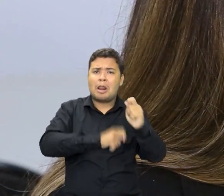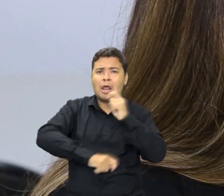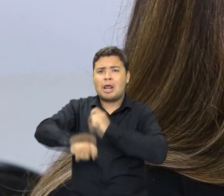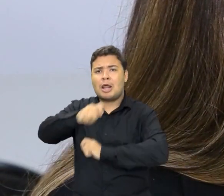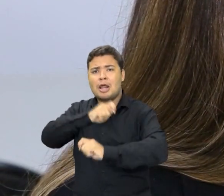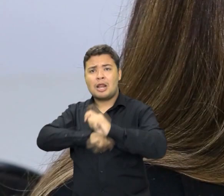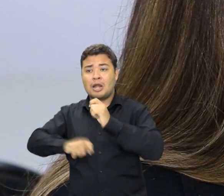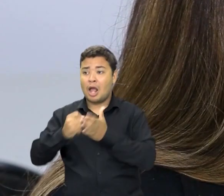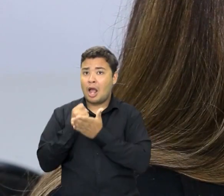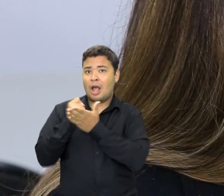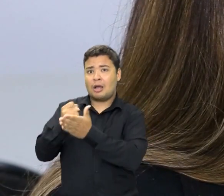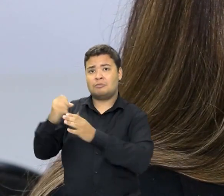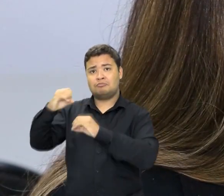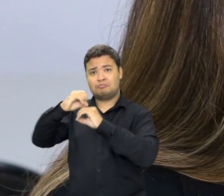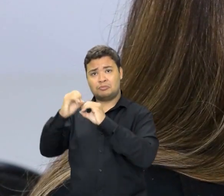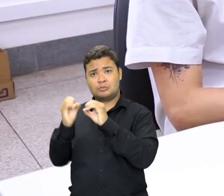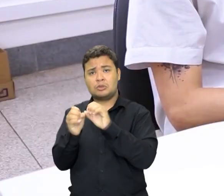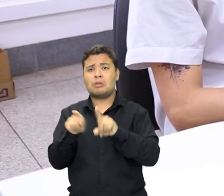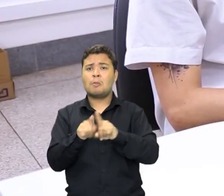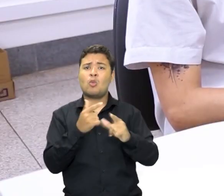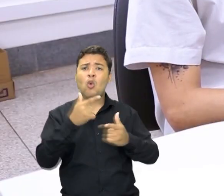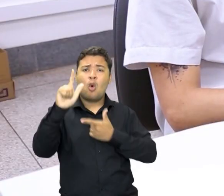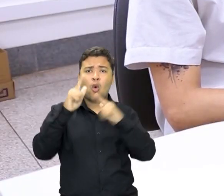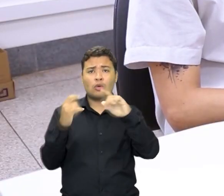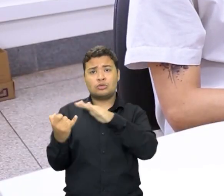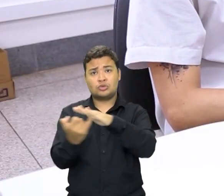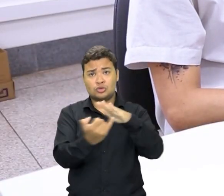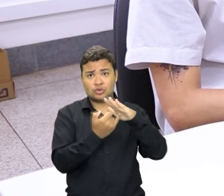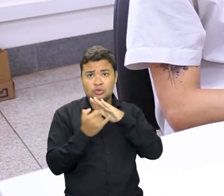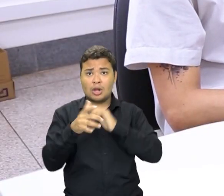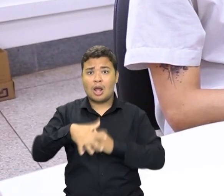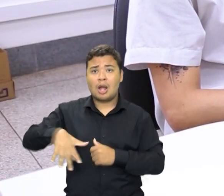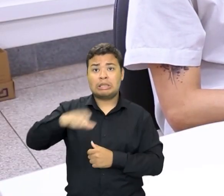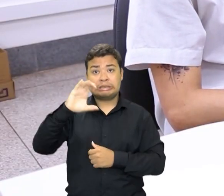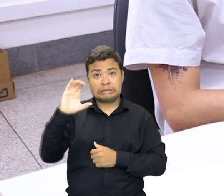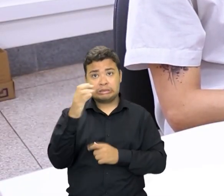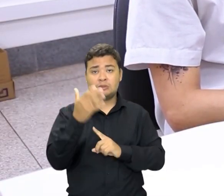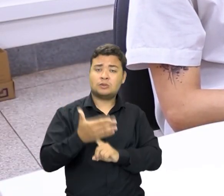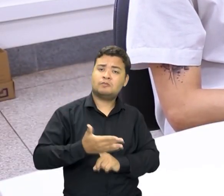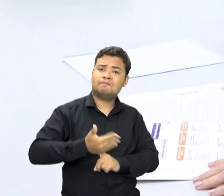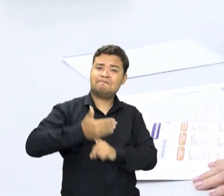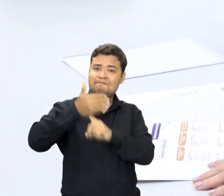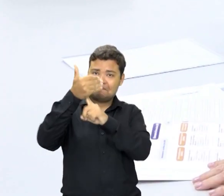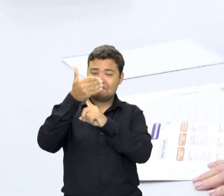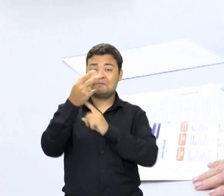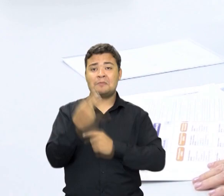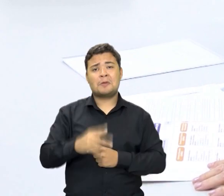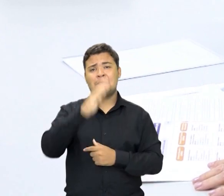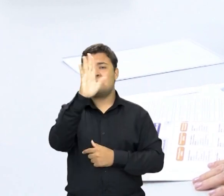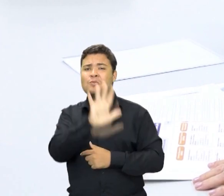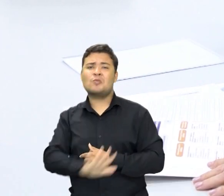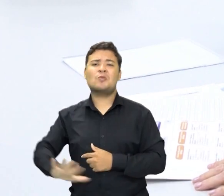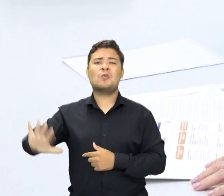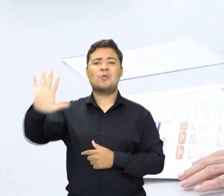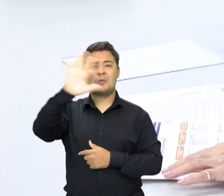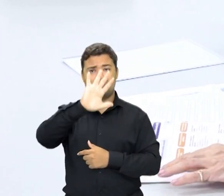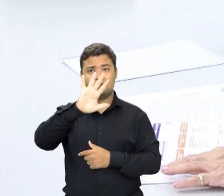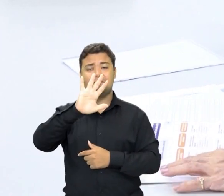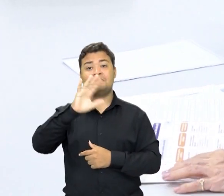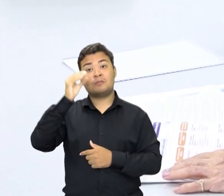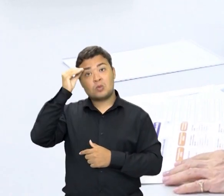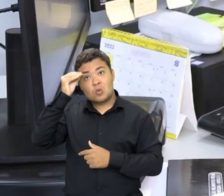verdadeiro escritório de negócios em apoio à Universidade Federal de Goiás e outras instituições científicas e